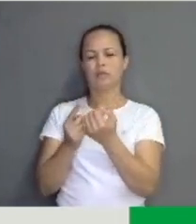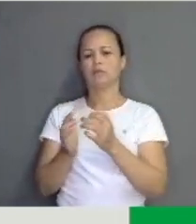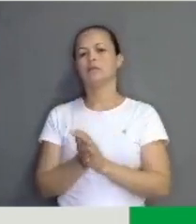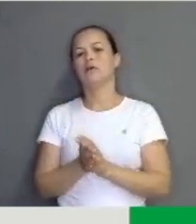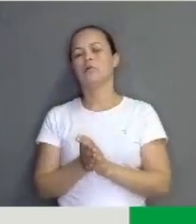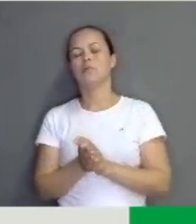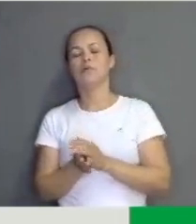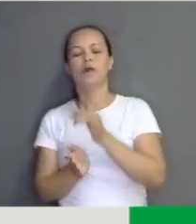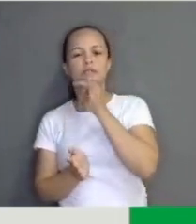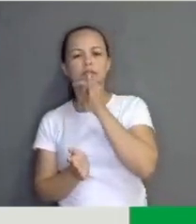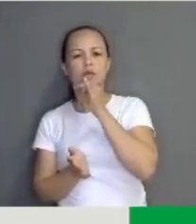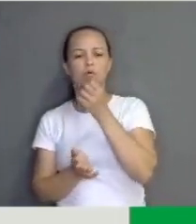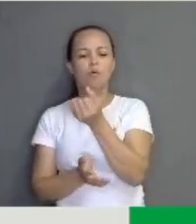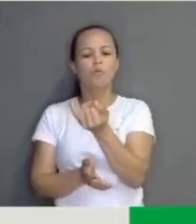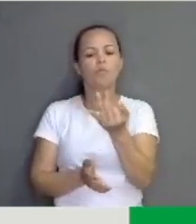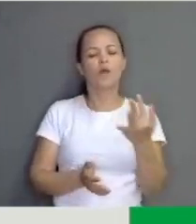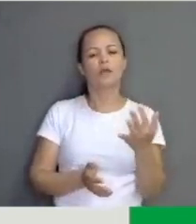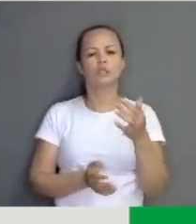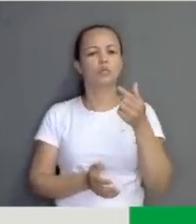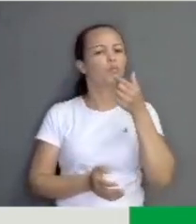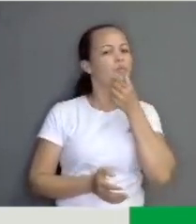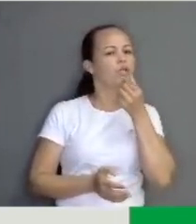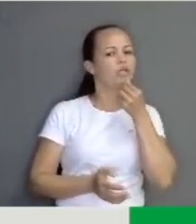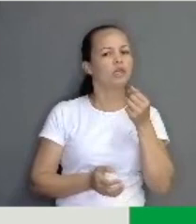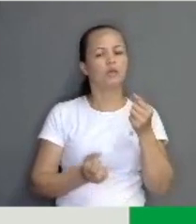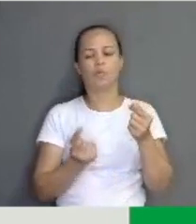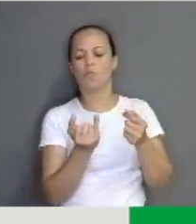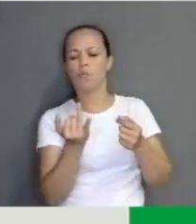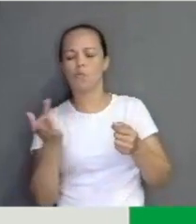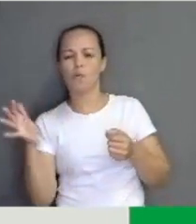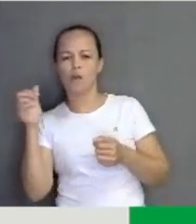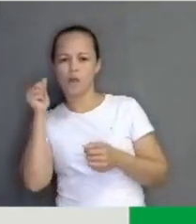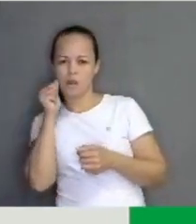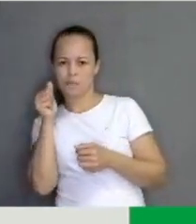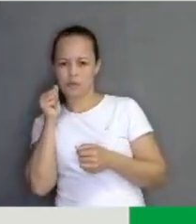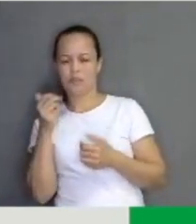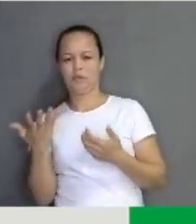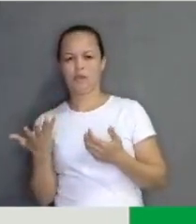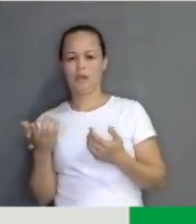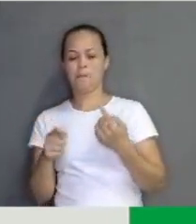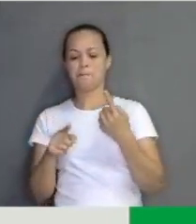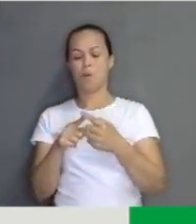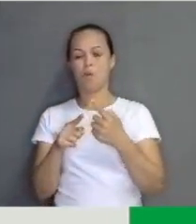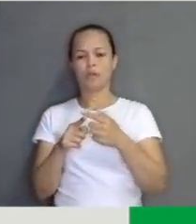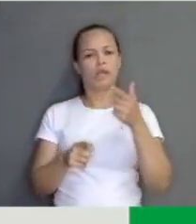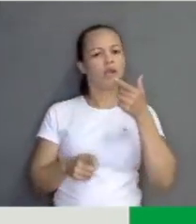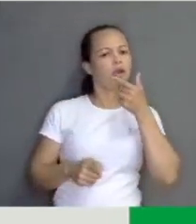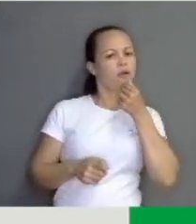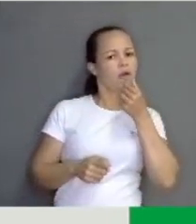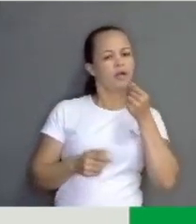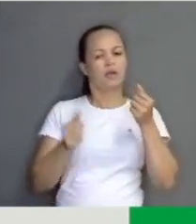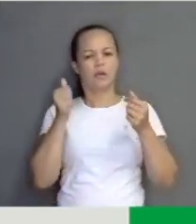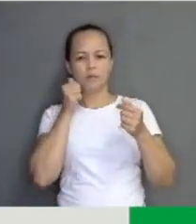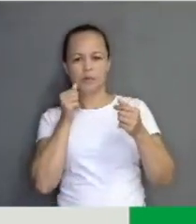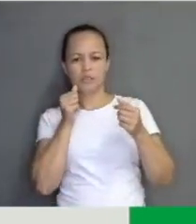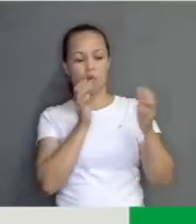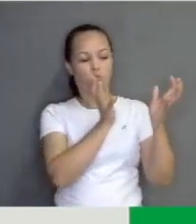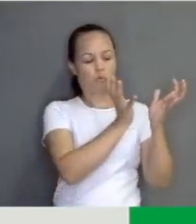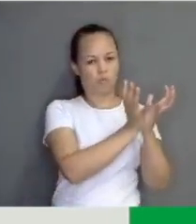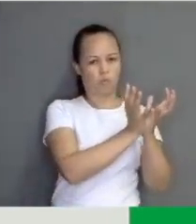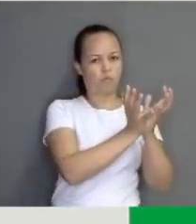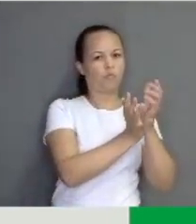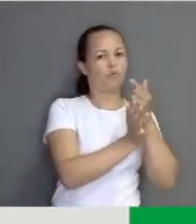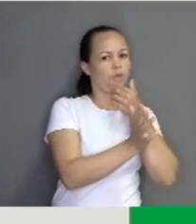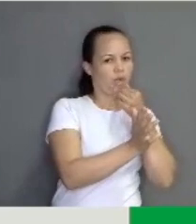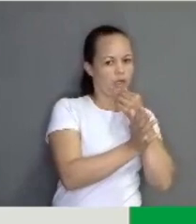são meninos? Quantos são meninas? Porque meninos e meninas são dois grupos sociais que estão